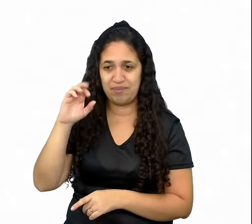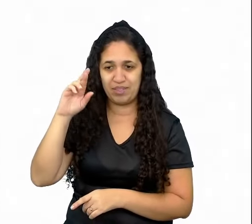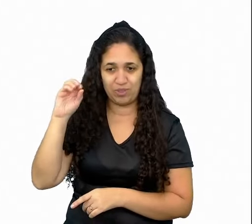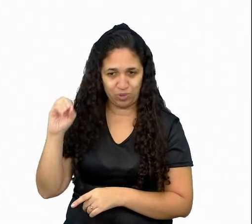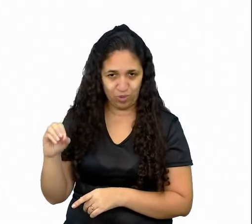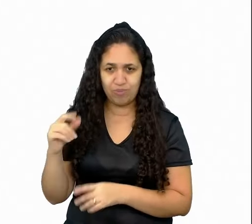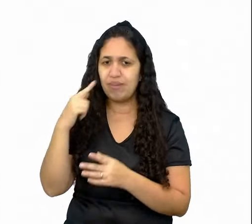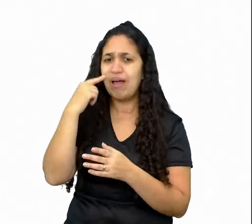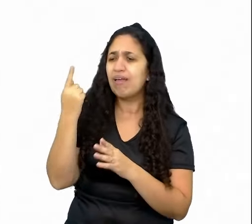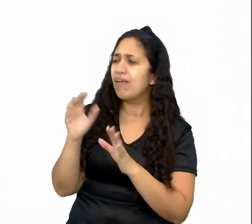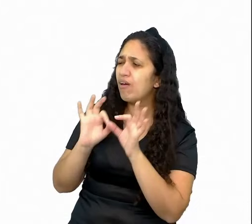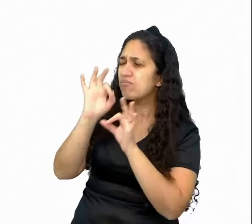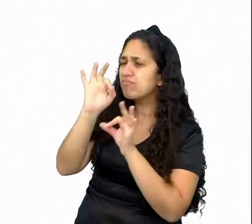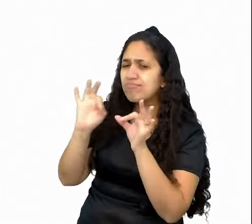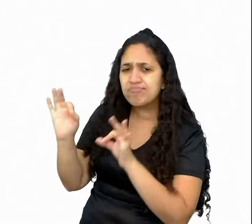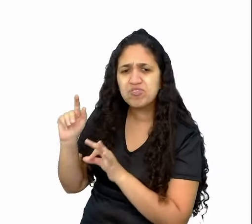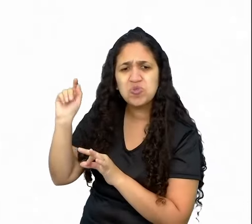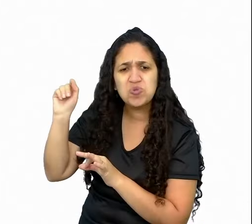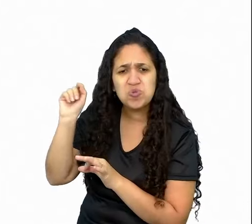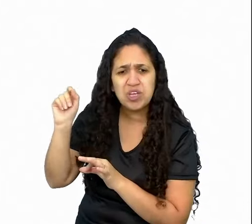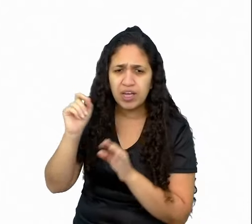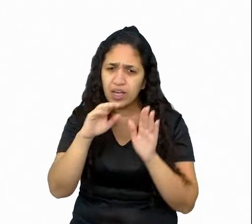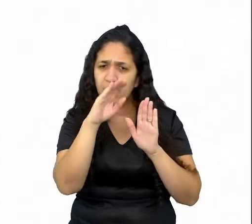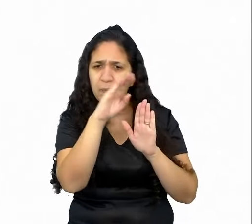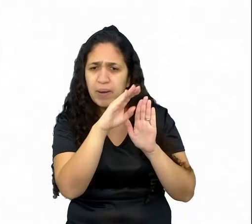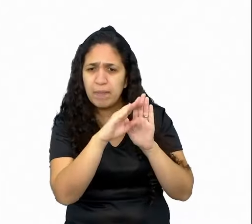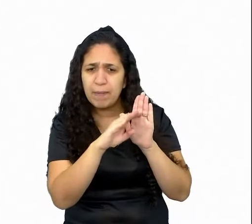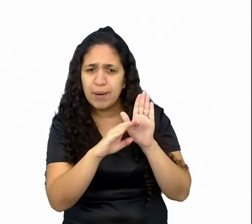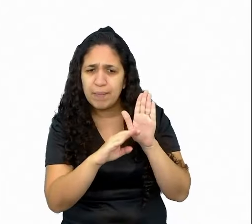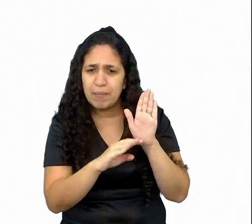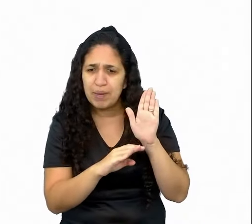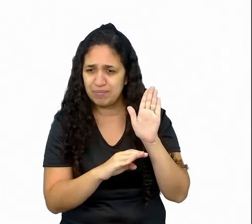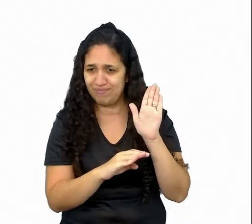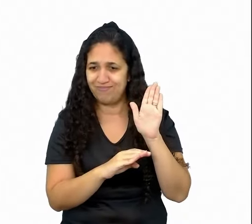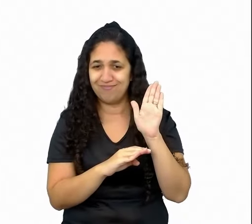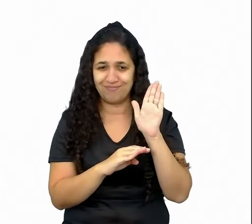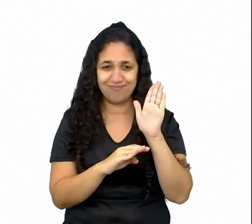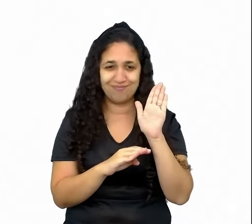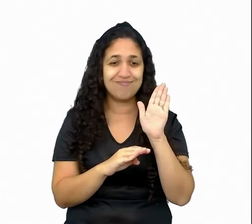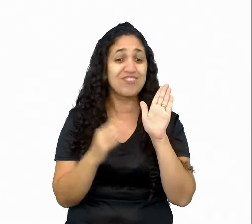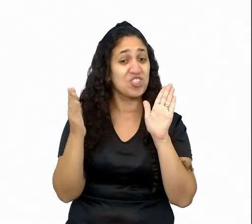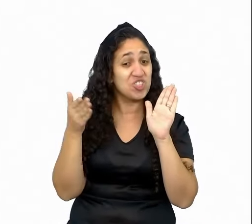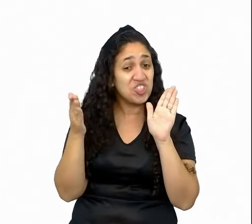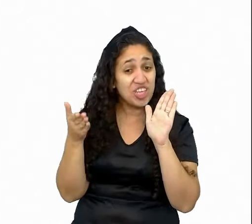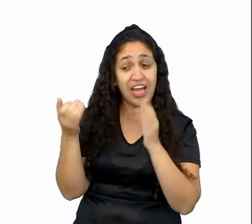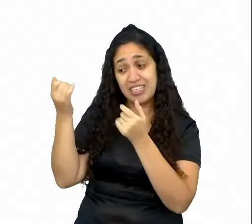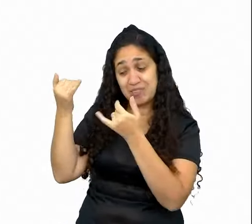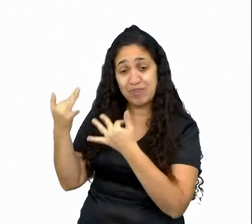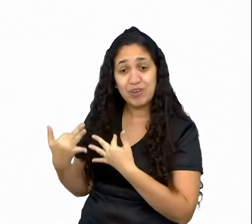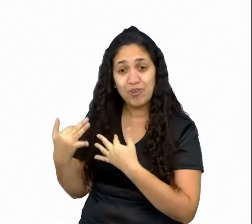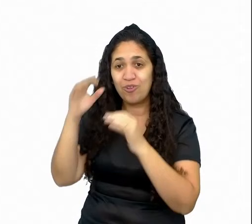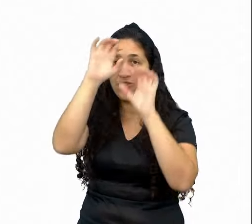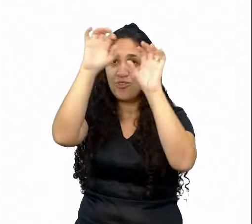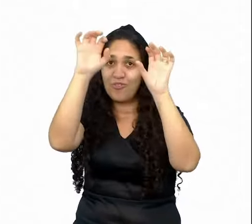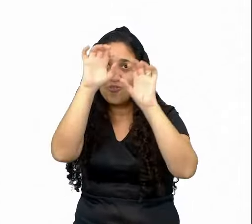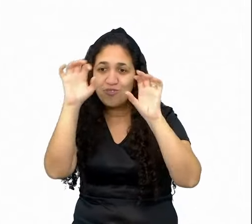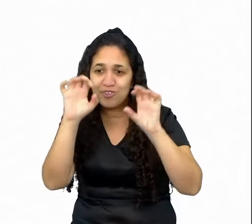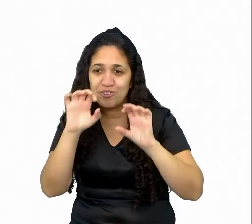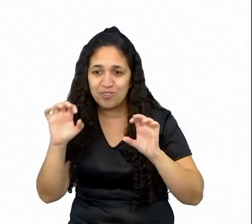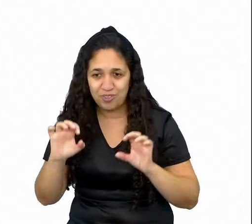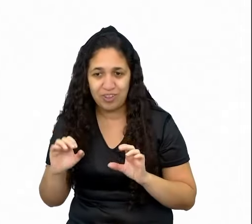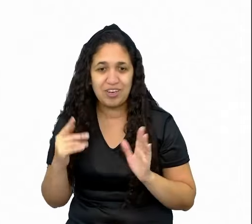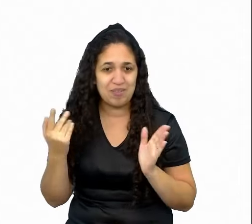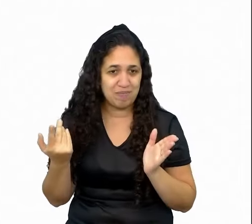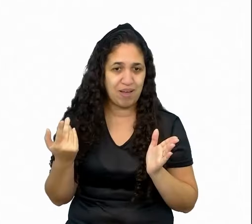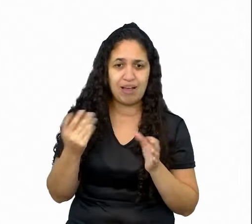tracei aqui? Bom, eu tracei aqui um passo a passo, como nós falamos do fluxograma, né? Um passo a